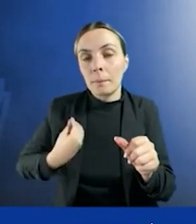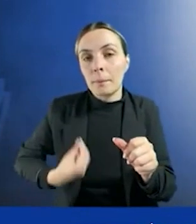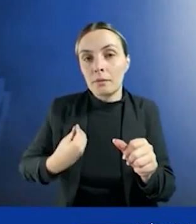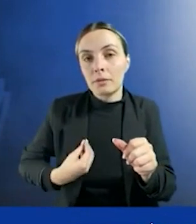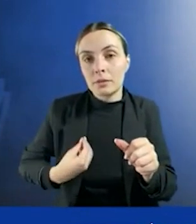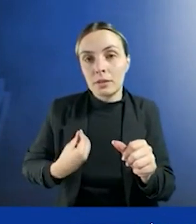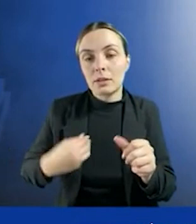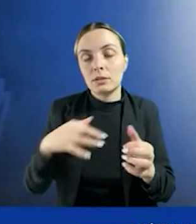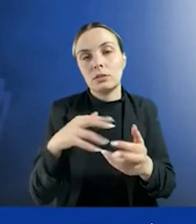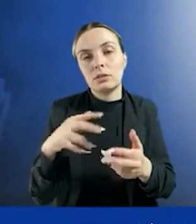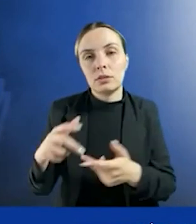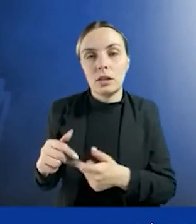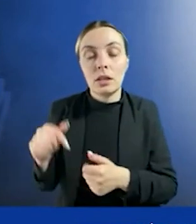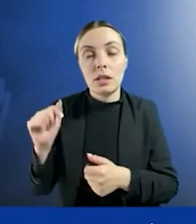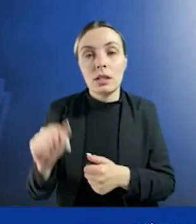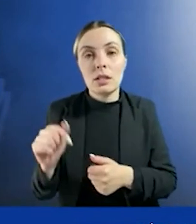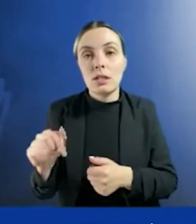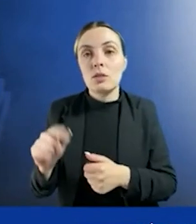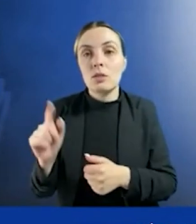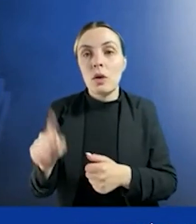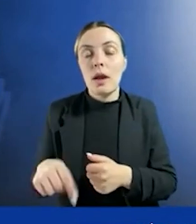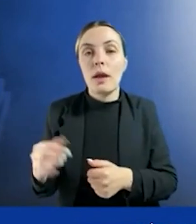está intrinsecamente